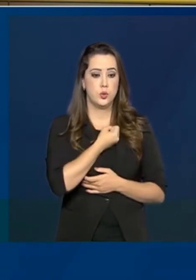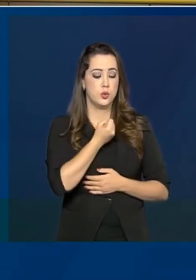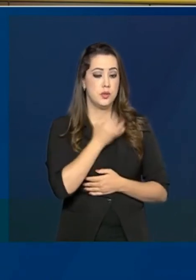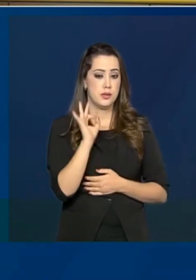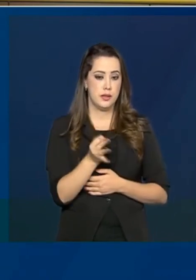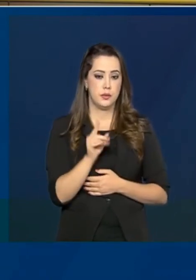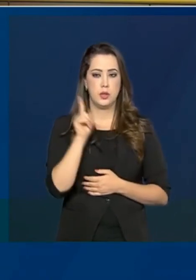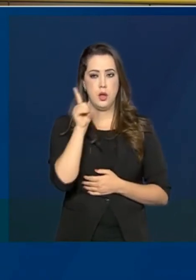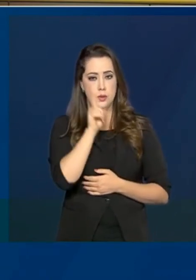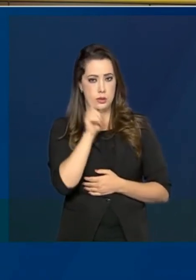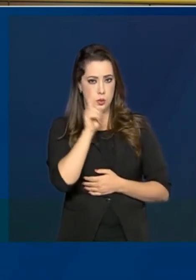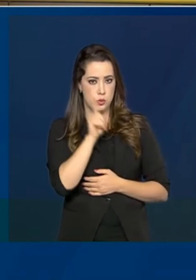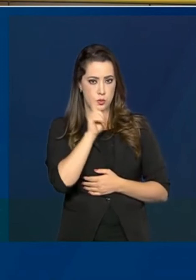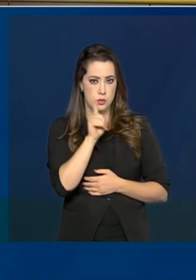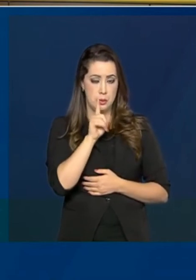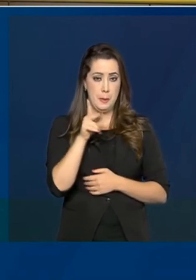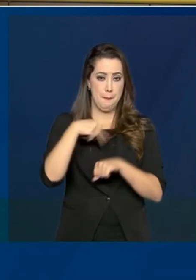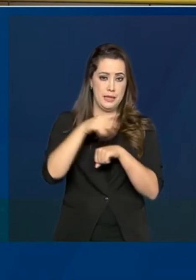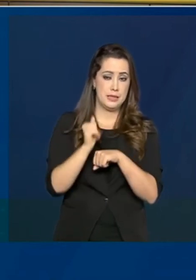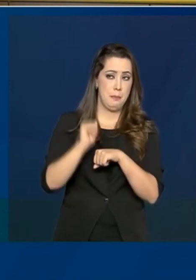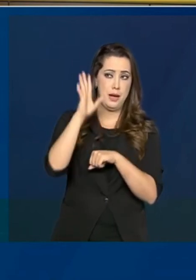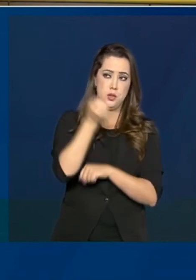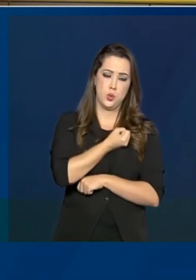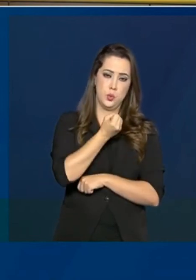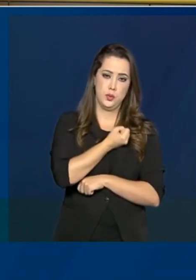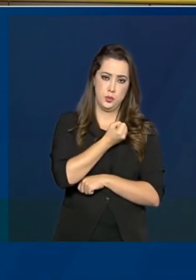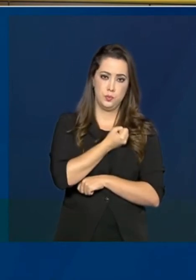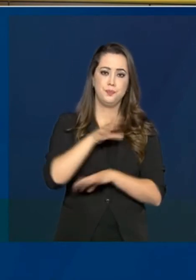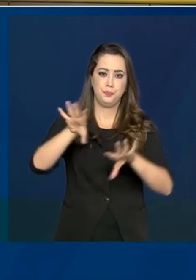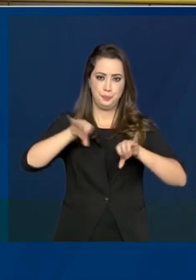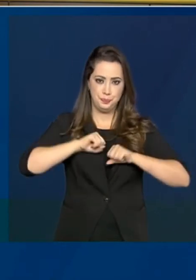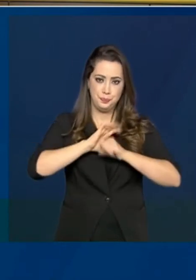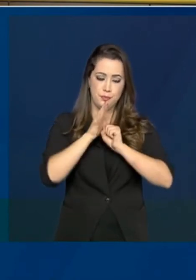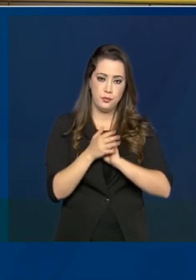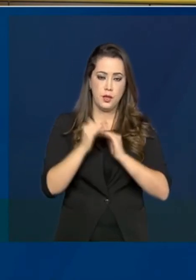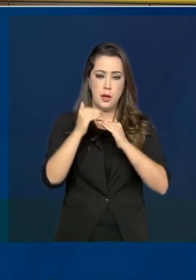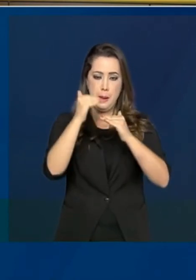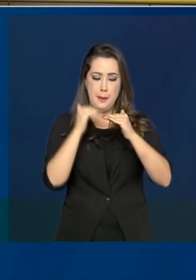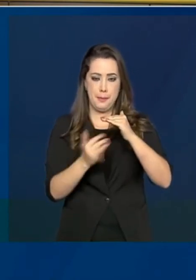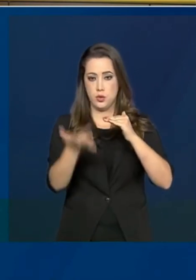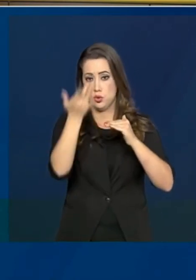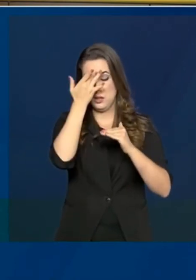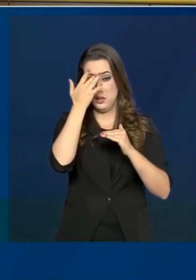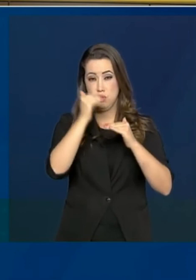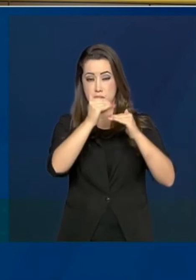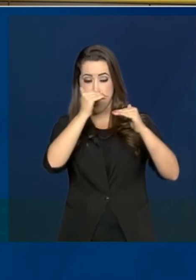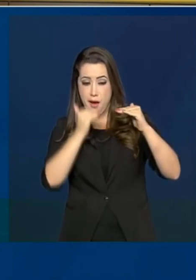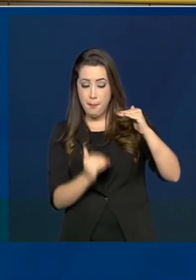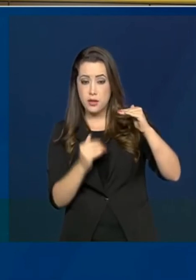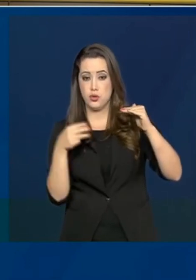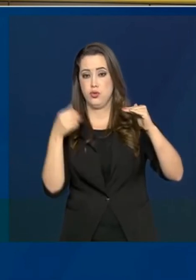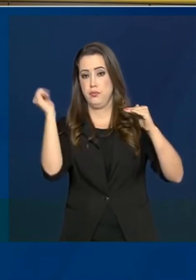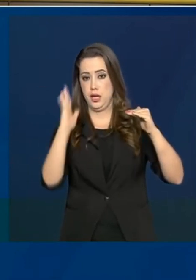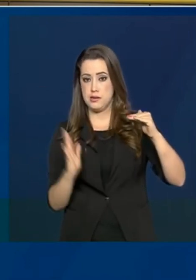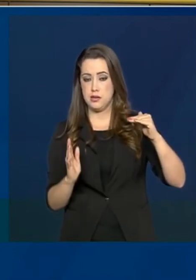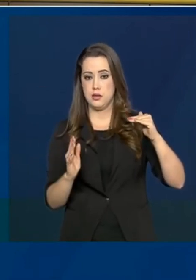temos os Estados Unidos como o país com o maior número de casos confirmados até o momento, seguido da Índia e do Brasil, e